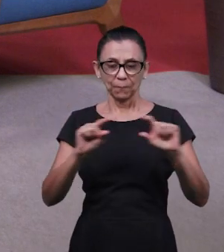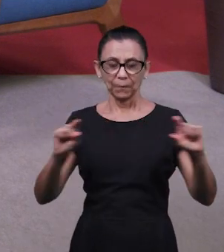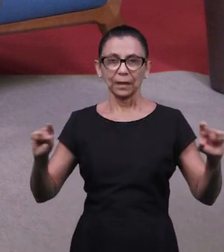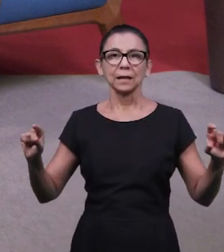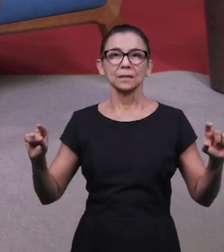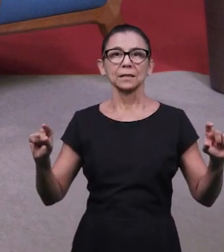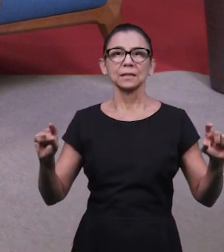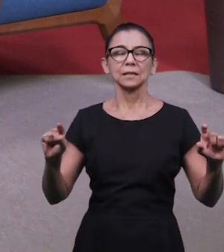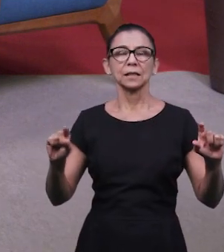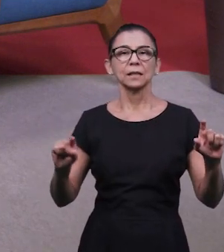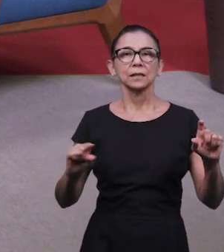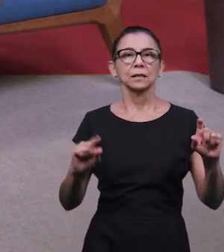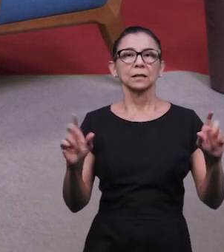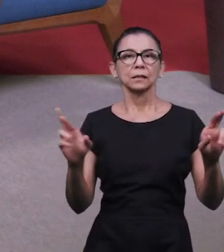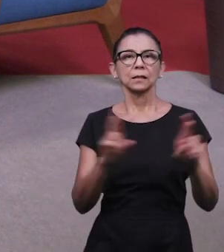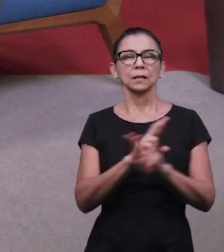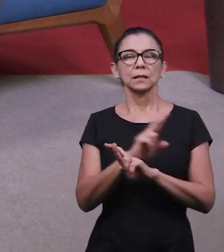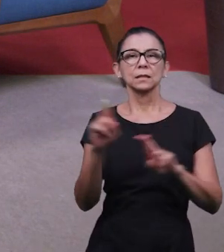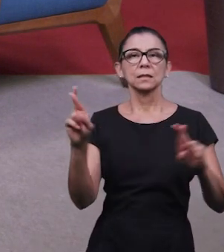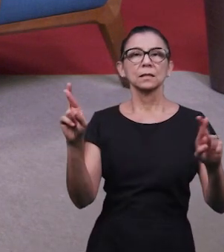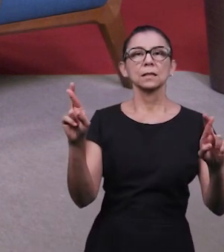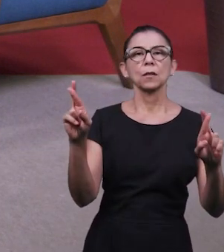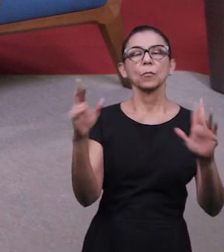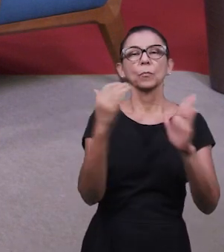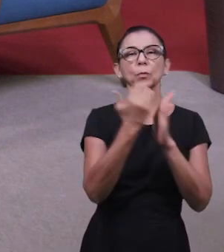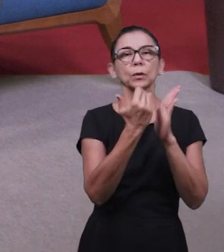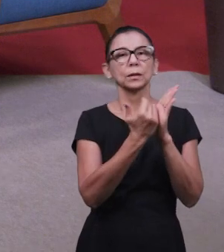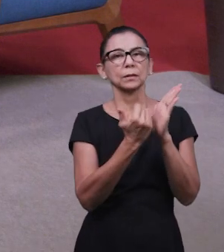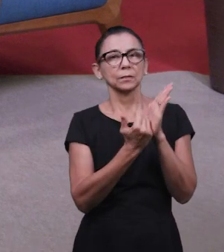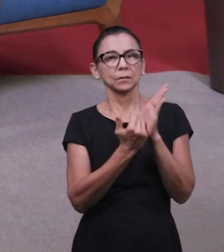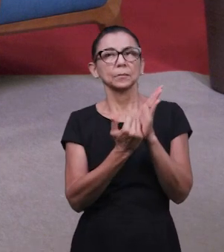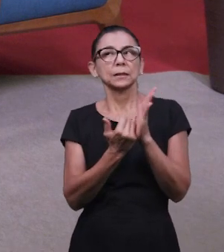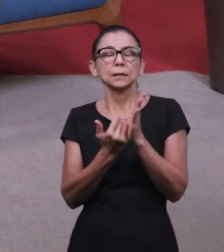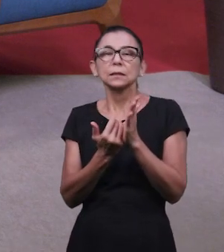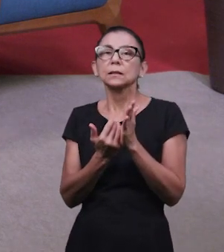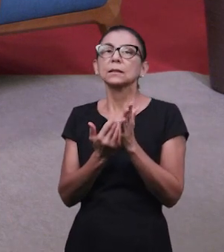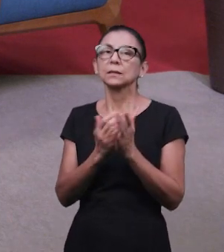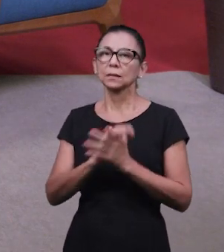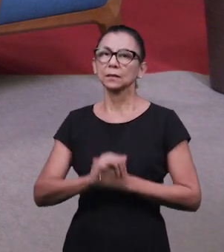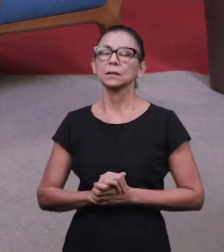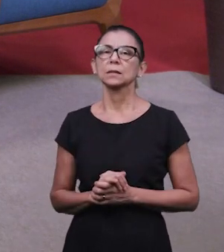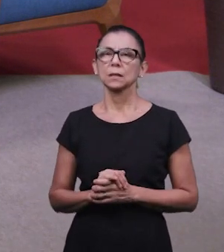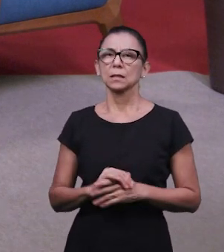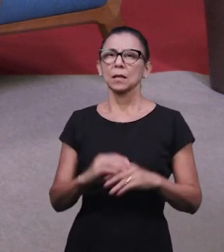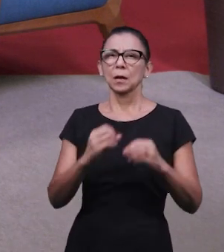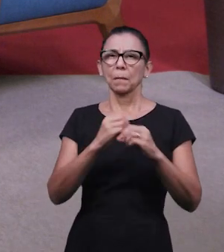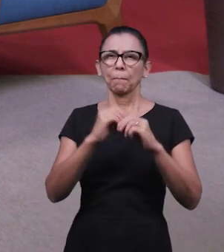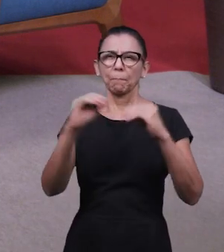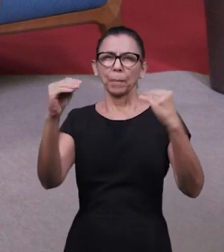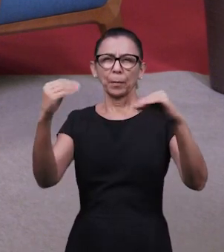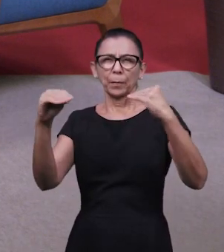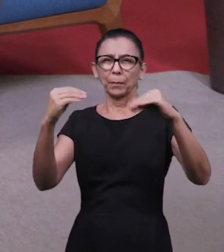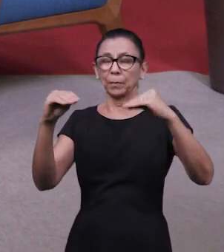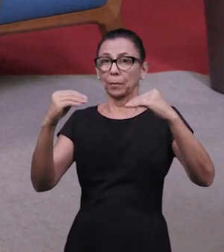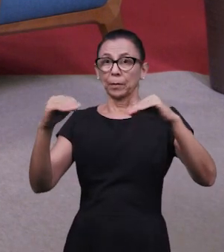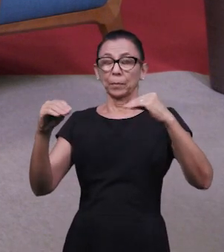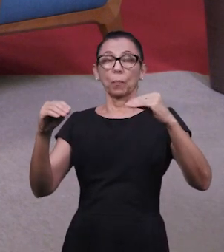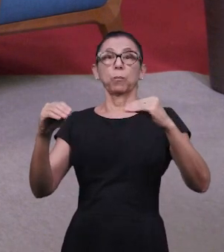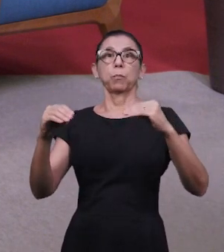Amém. Então vamos lá. A primeira coisa que nós vamos fazer aqui é compartilhar com você que está assistindo